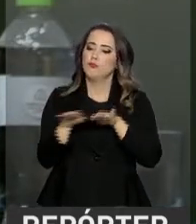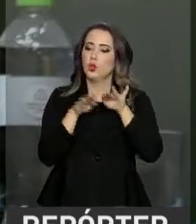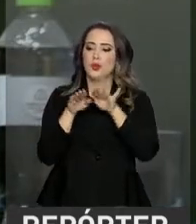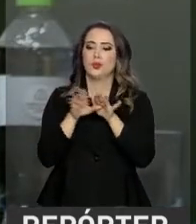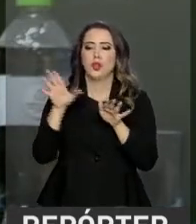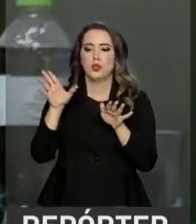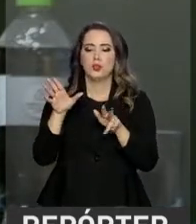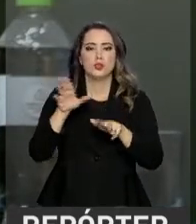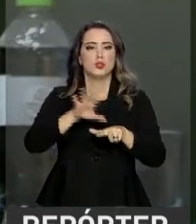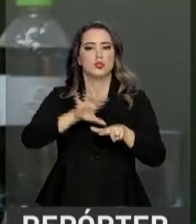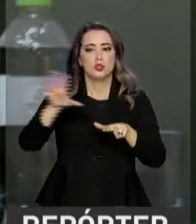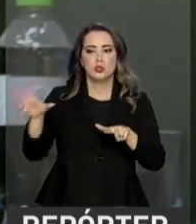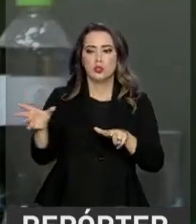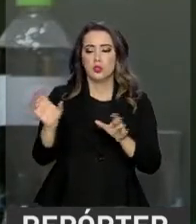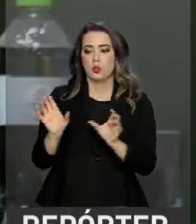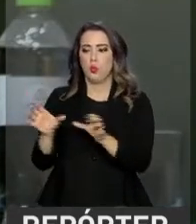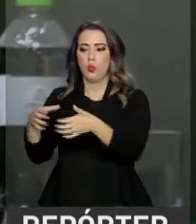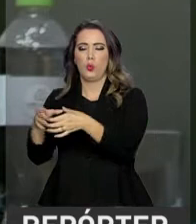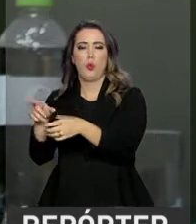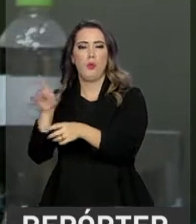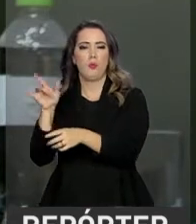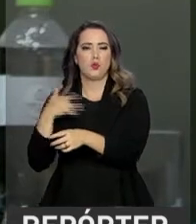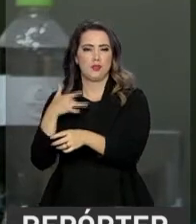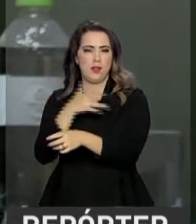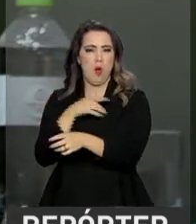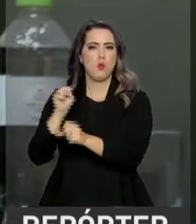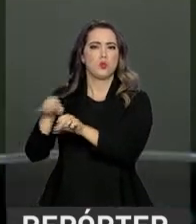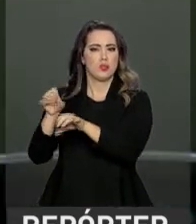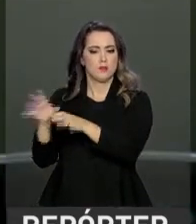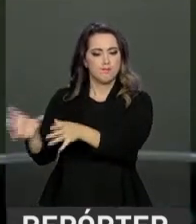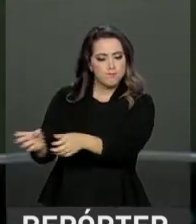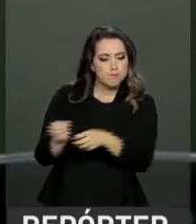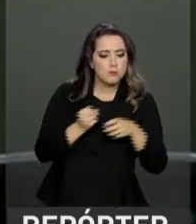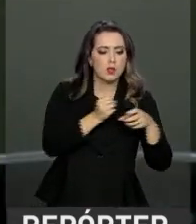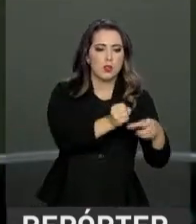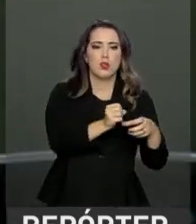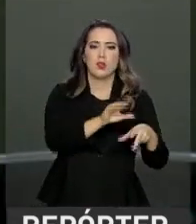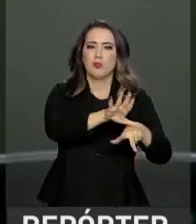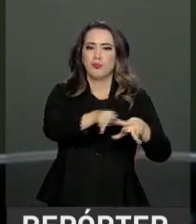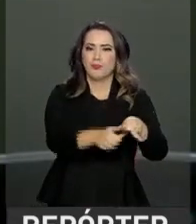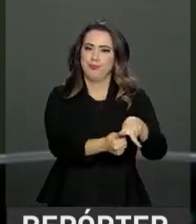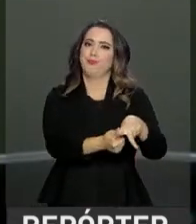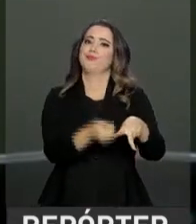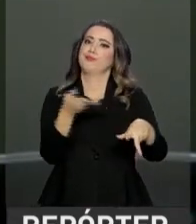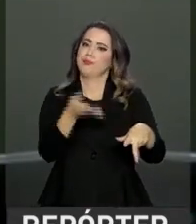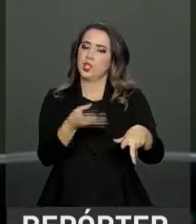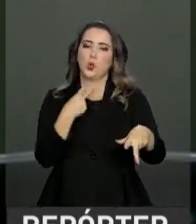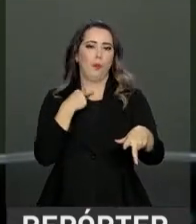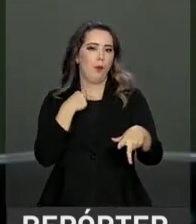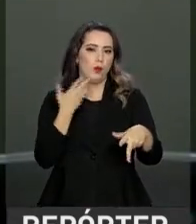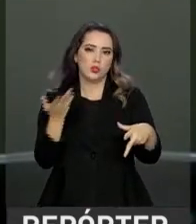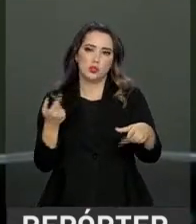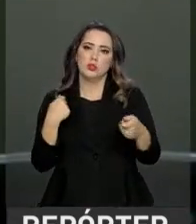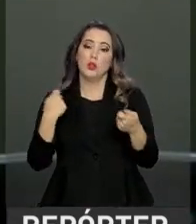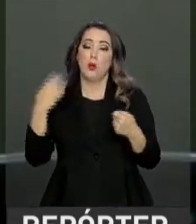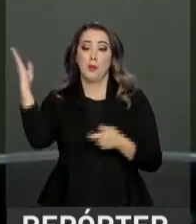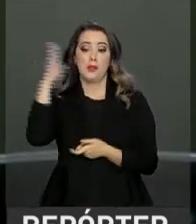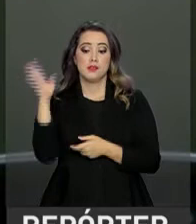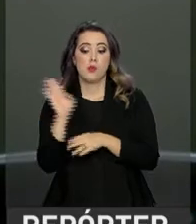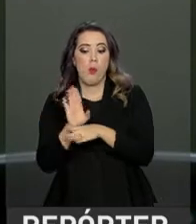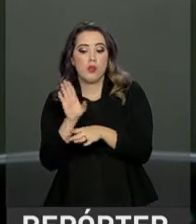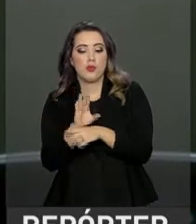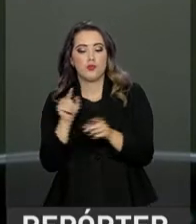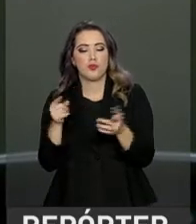outras áreas como saúde educação e segurança pública michel temer destacou que o brasil coopera nesta